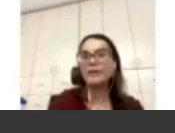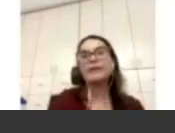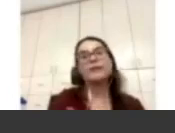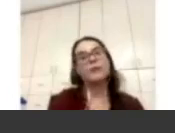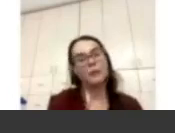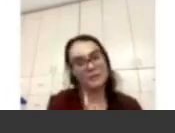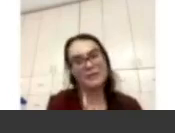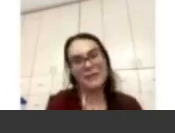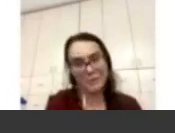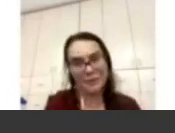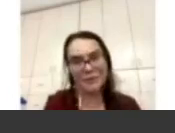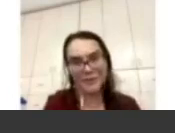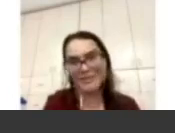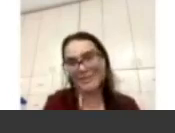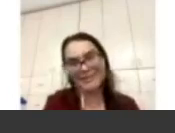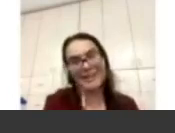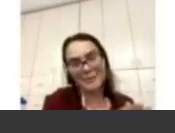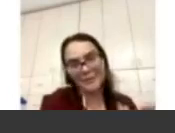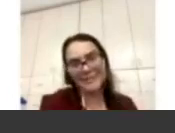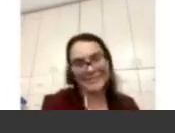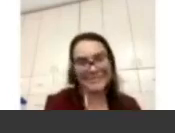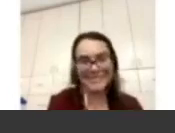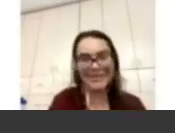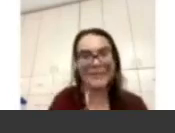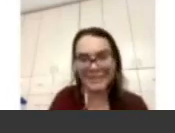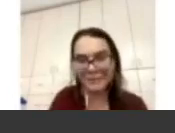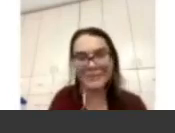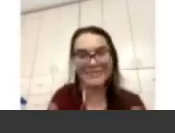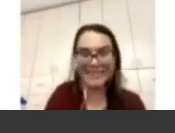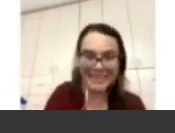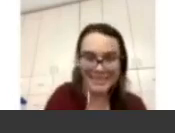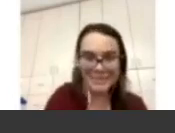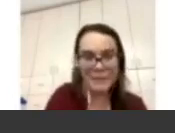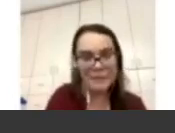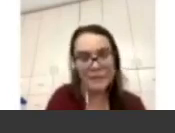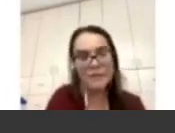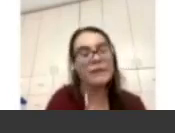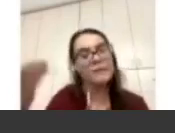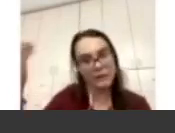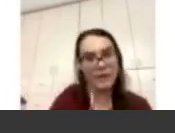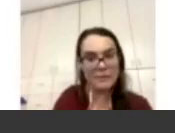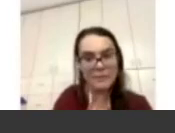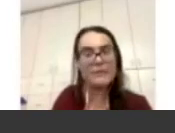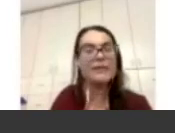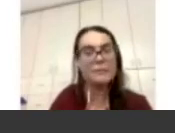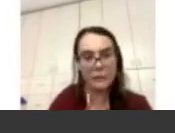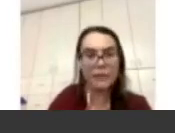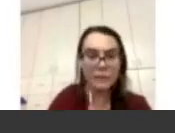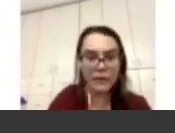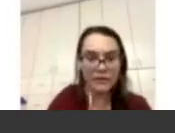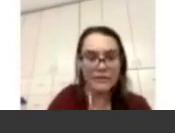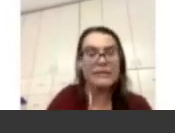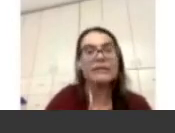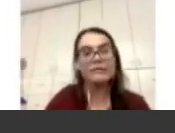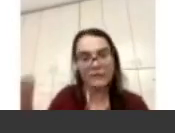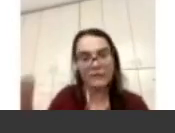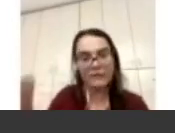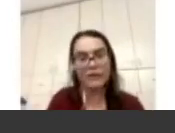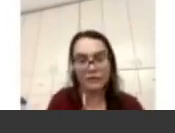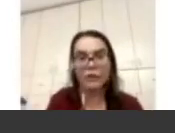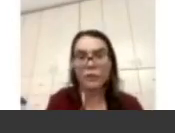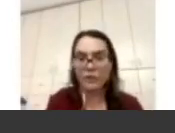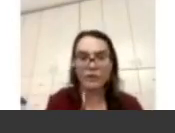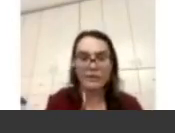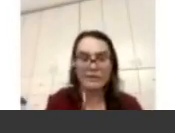isso. Um outro exemplo, a Covid, que acabou aí desenrolando por 13 suplementos. E agora, mais um exemplo, a Monkeypox, que vem